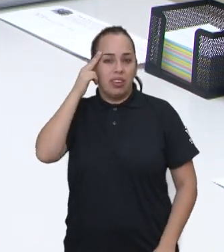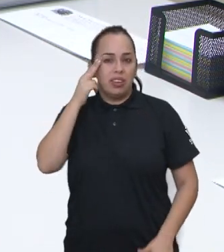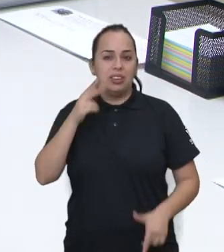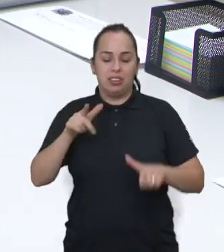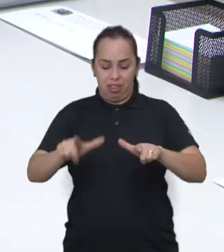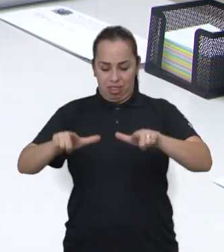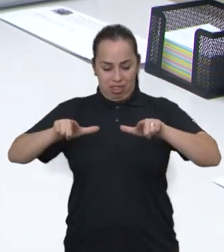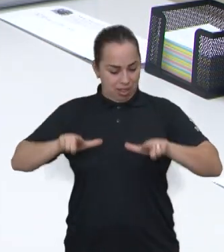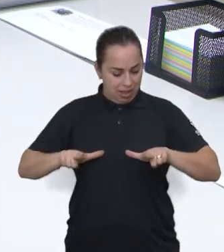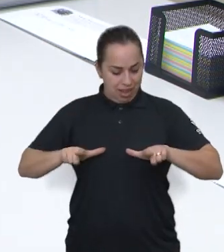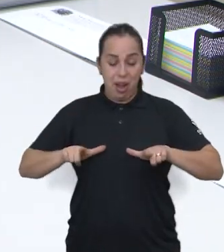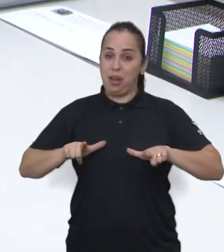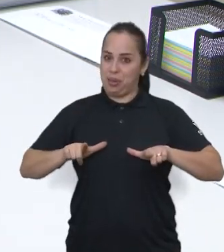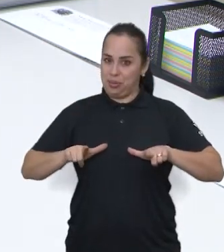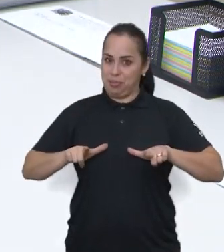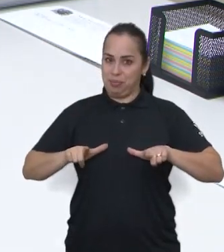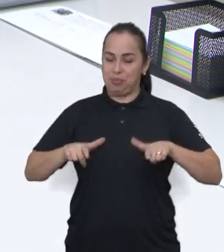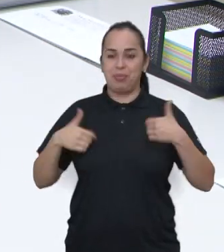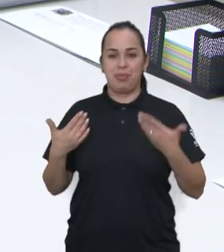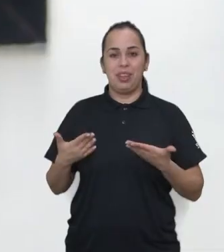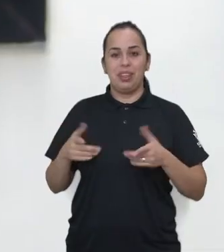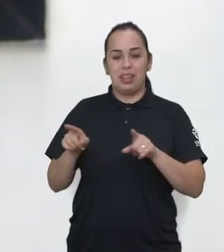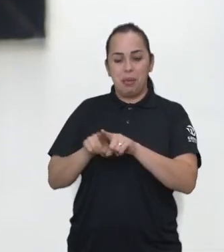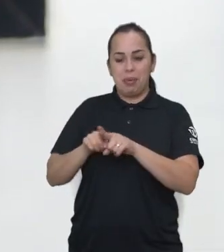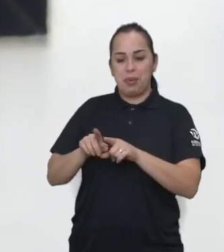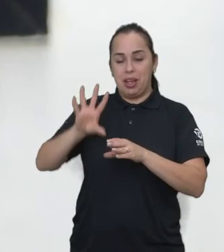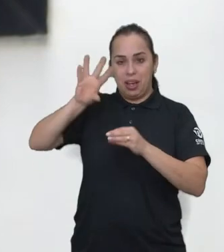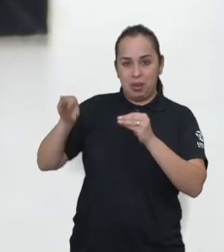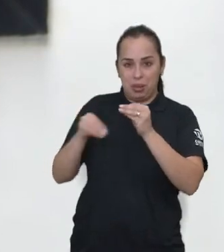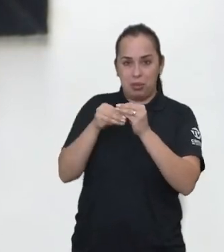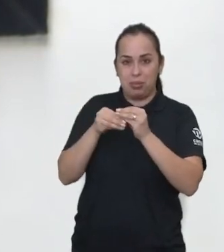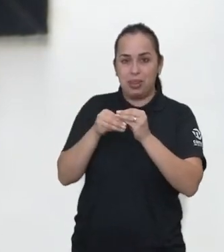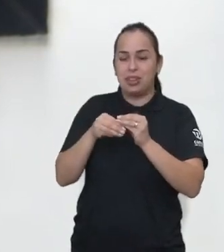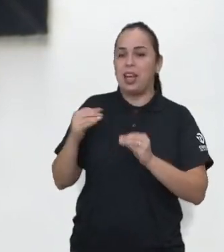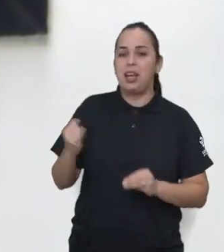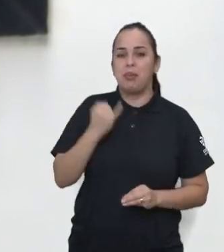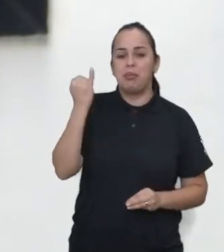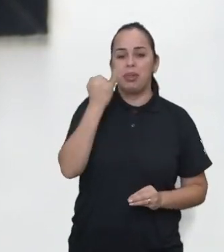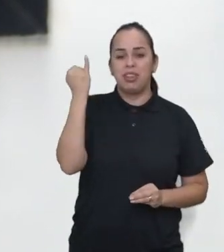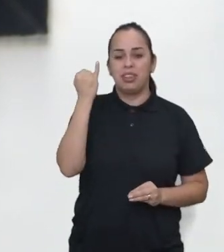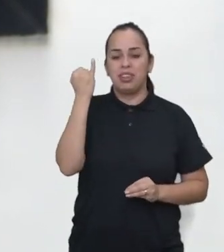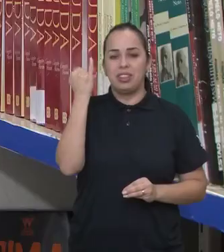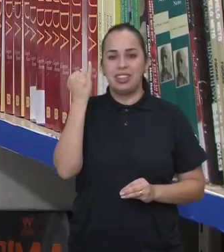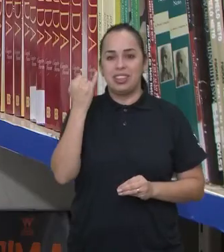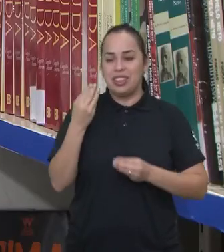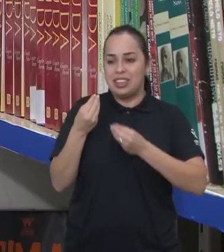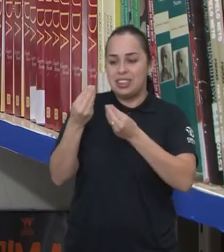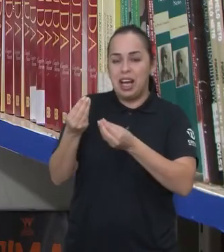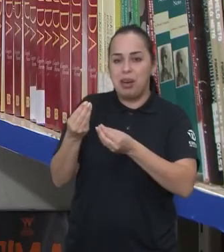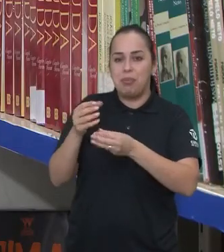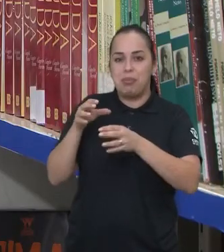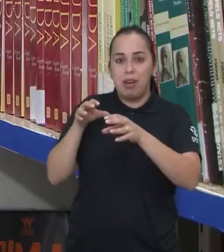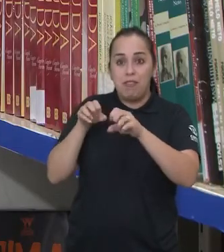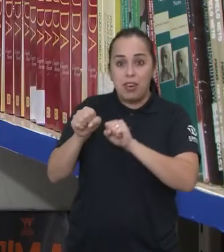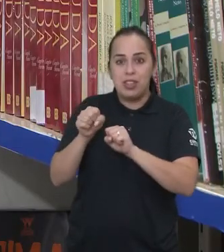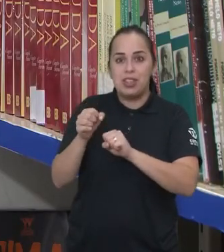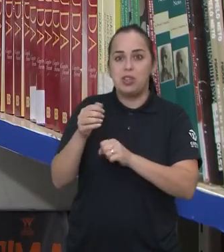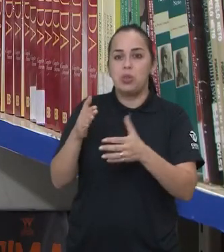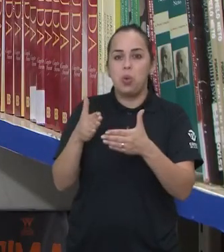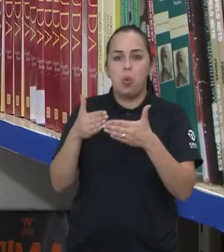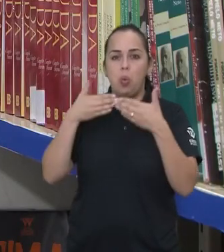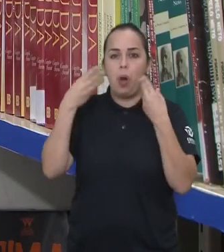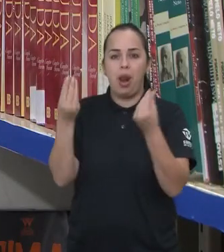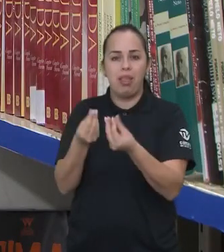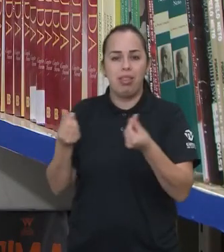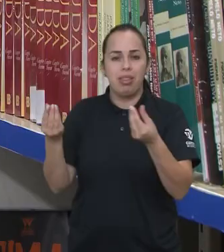sonho de fazer uma faculdade ter o seu diploma seu curso superior o parlamentar também complementa que é essencial garantir uma formação de